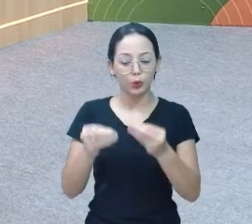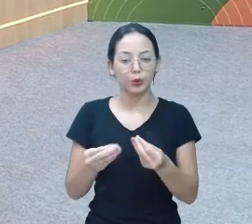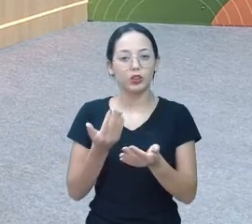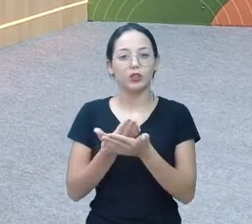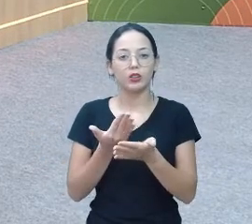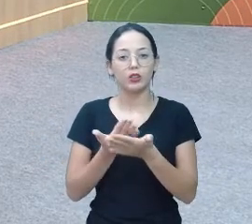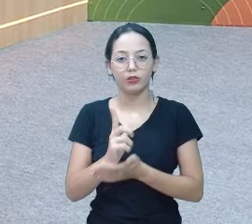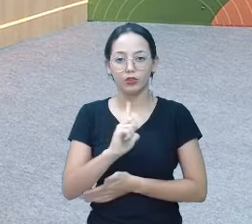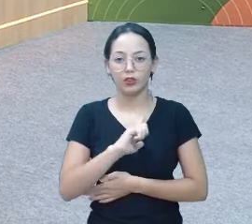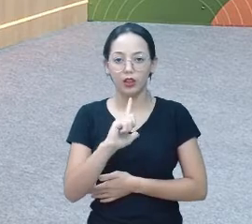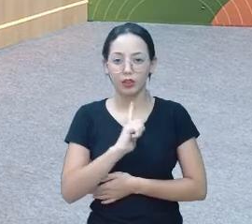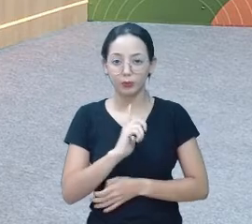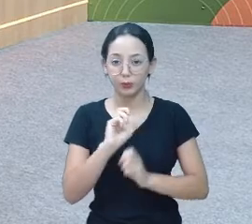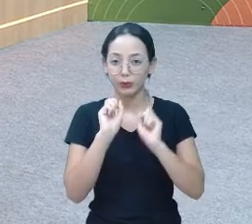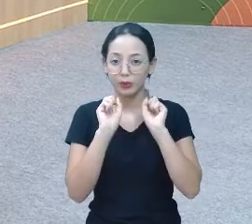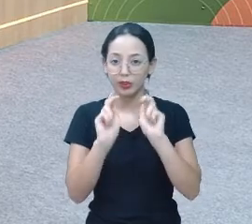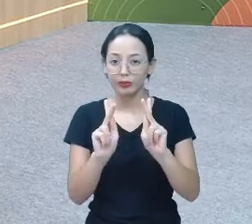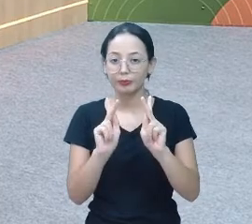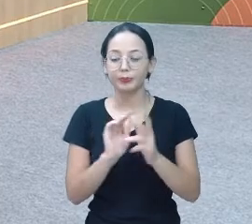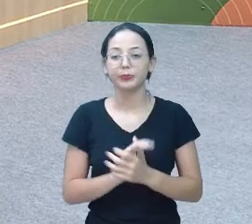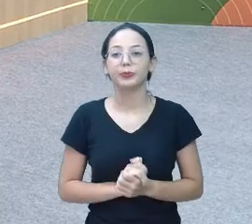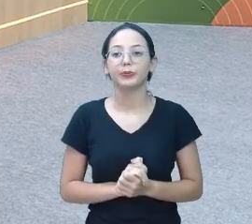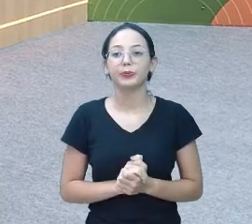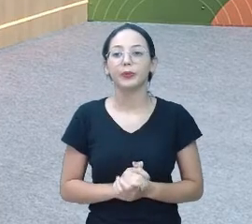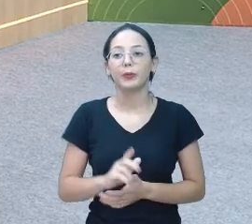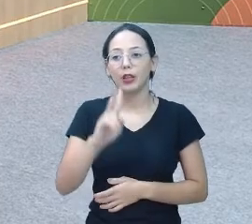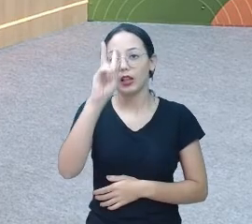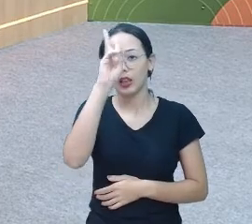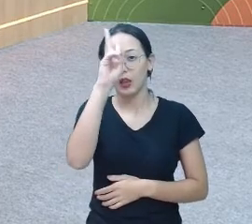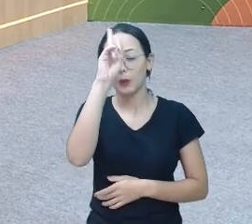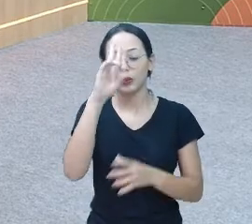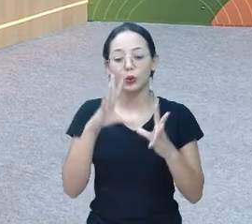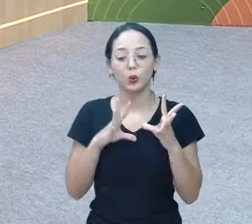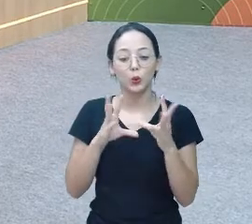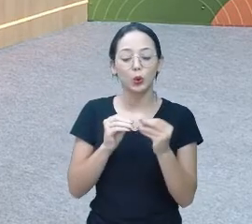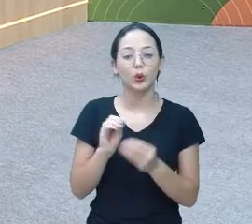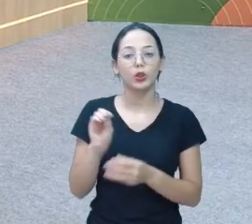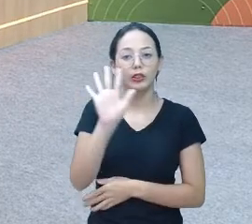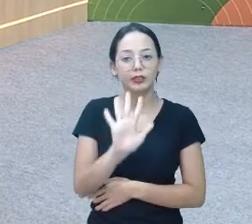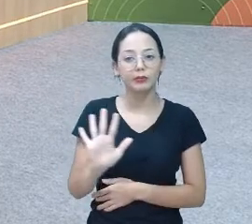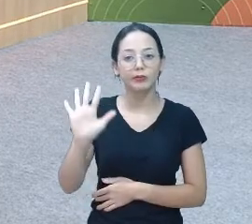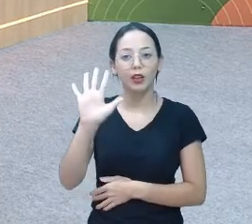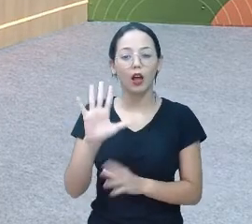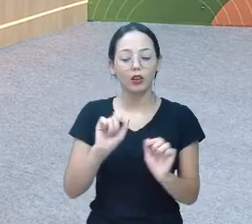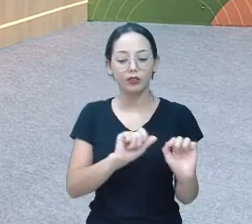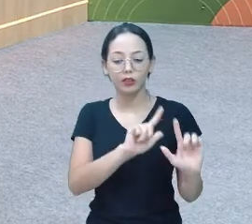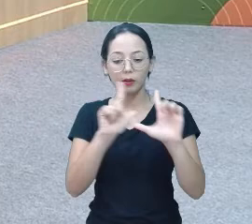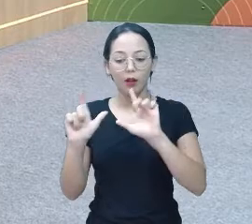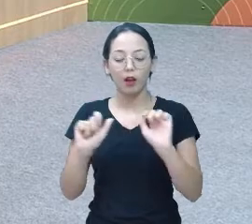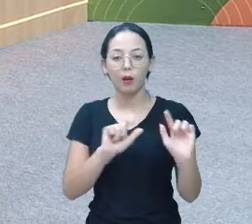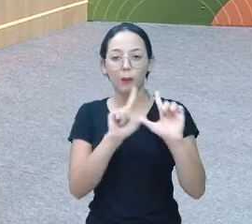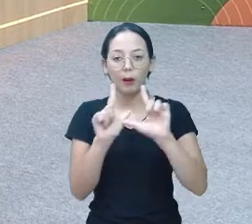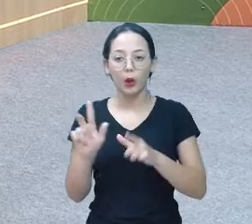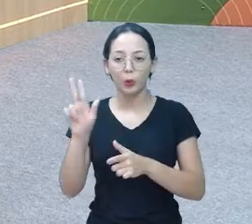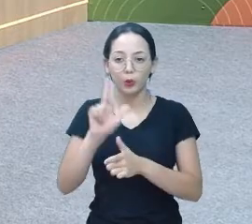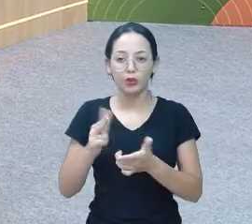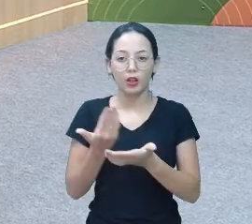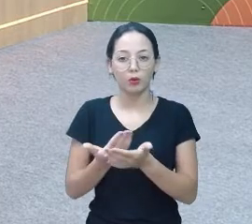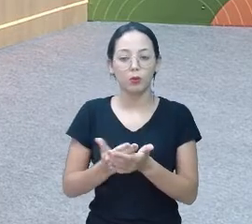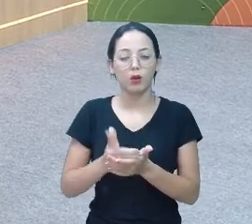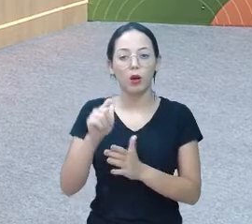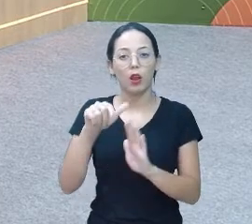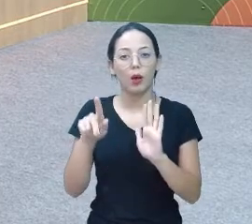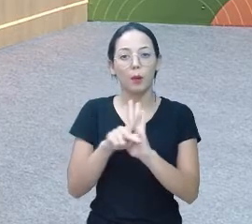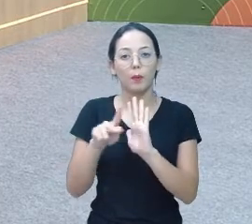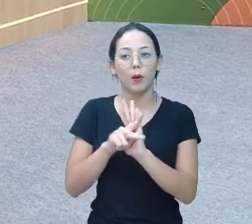nós teremos por aqui, tá certo? Lembrando que todas as imagens, todas as animações utilizadas nessa aula são do Canva